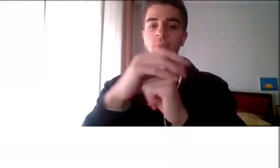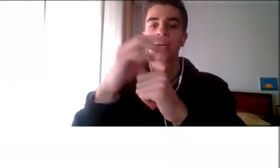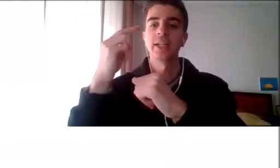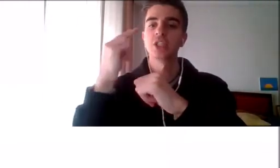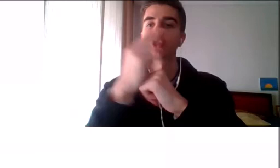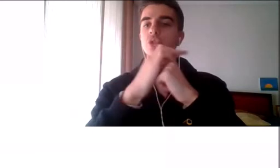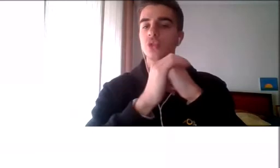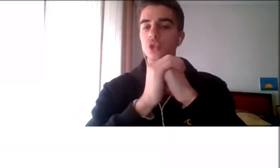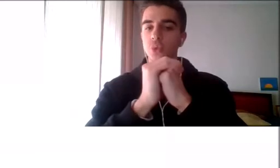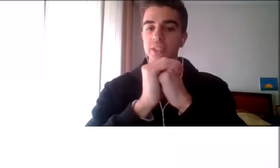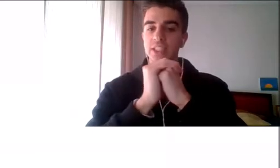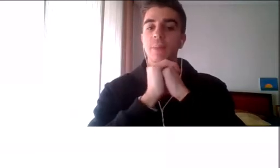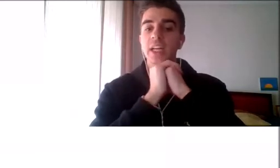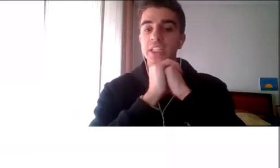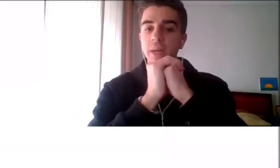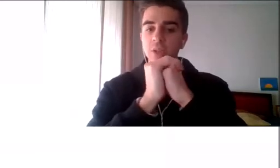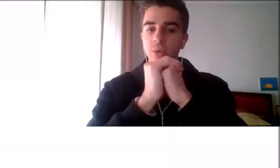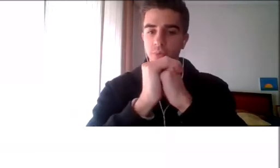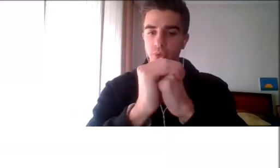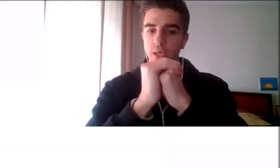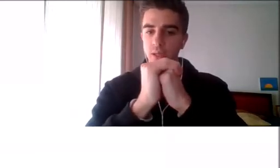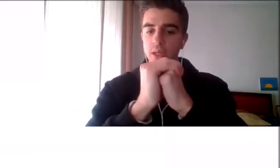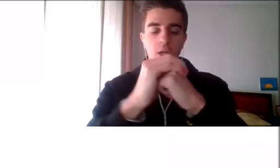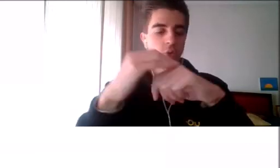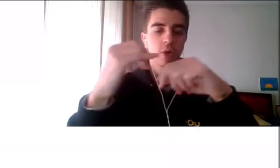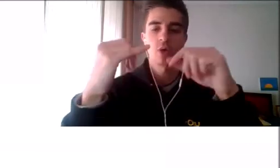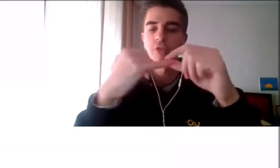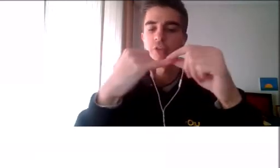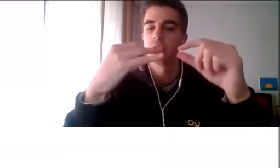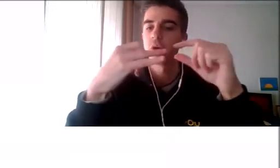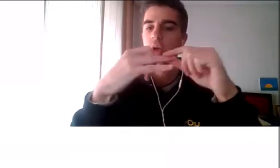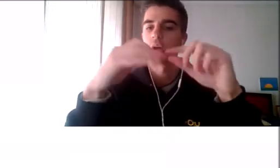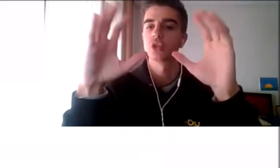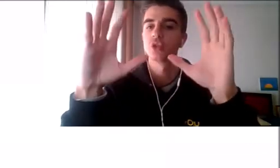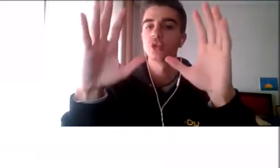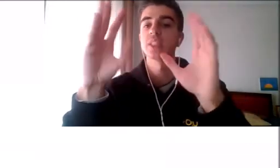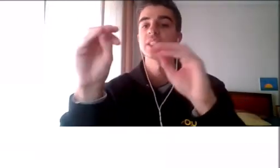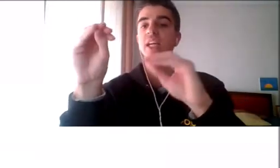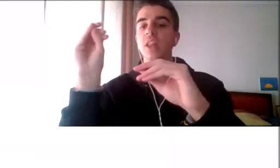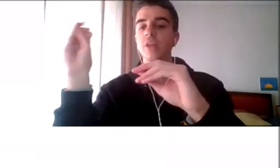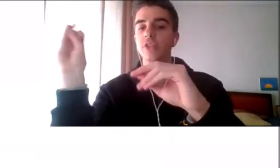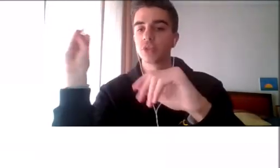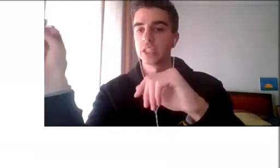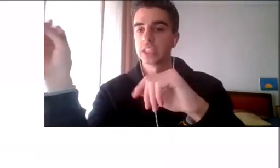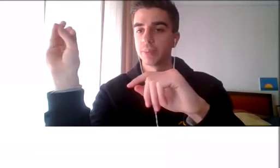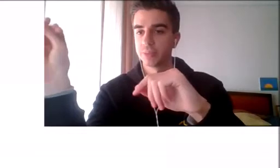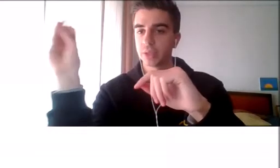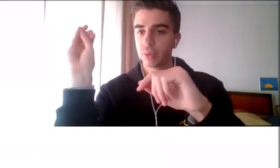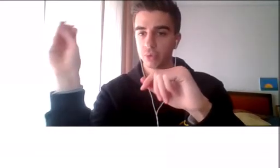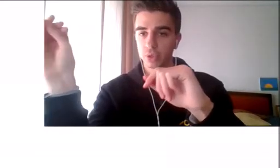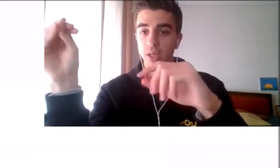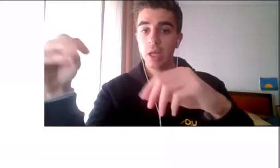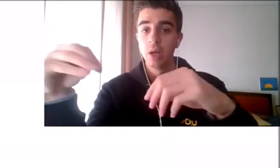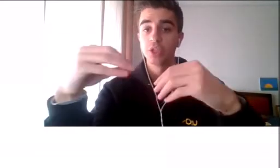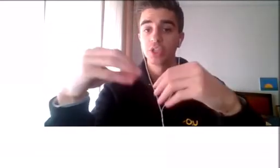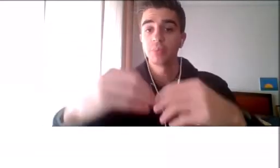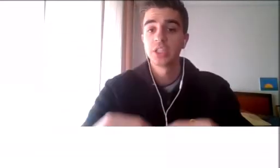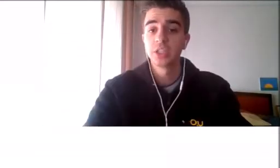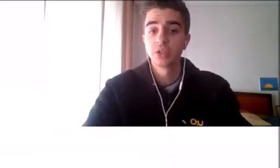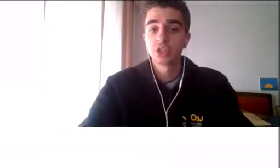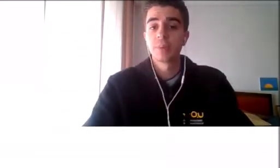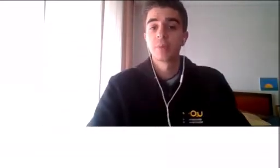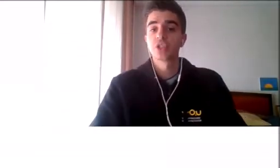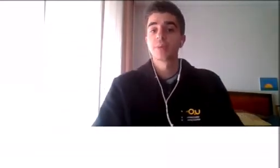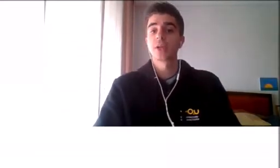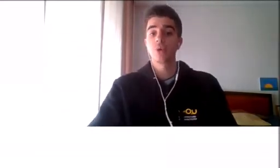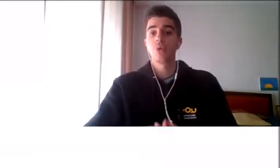cardíaco. Estas são as duas doenças que mais matam em Portugal. Não é o Covid, não é o cancro, são as doenças cardiovasculares que mais matam em Portugal. Por isso é